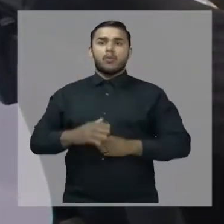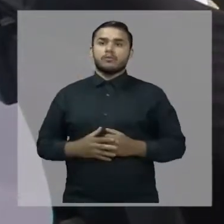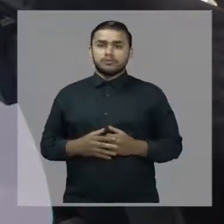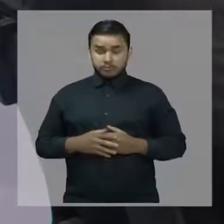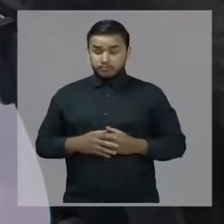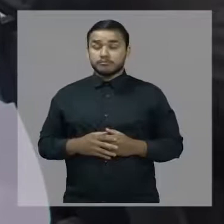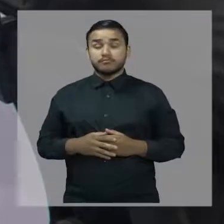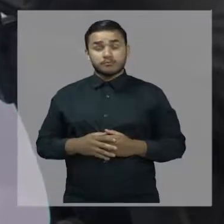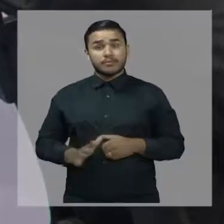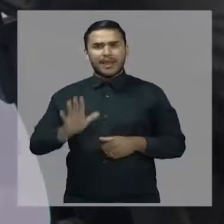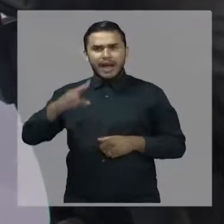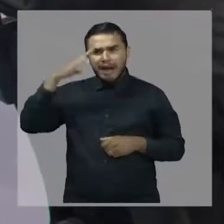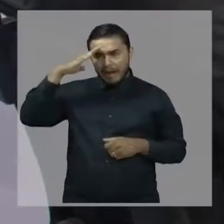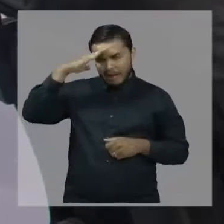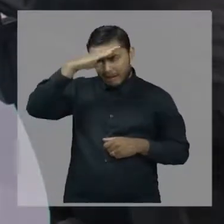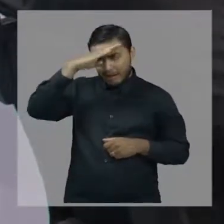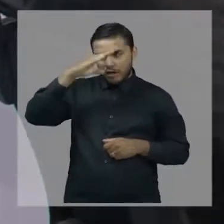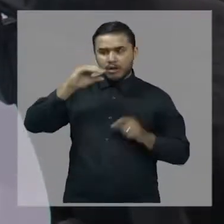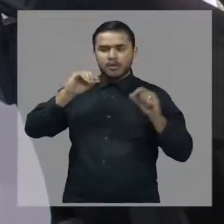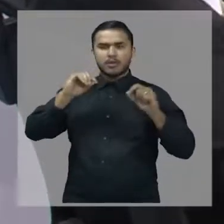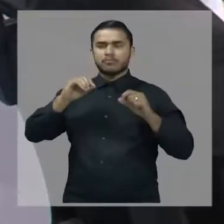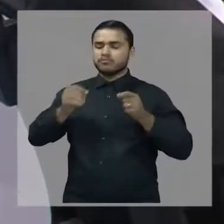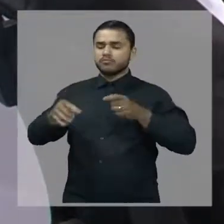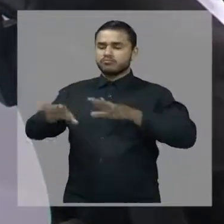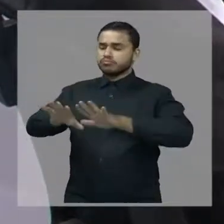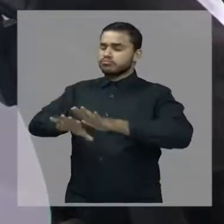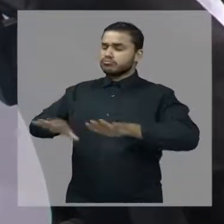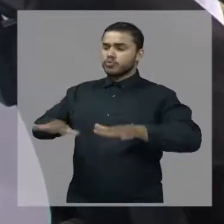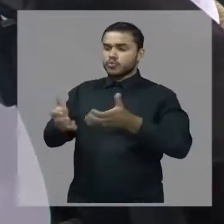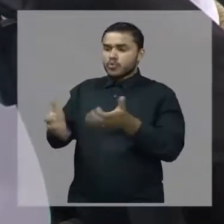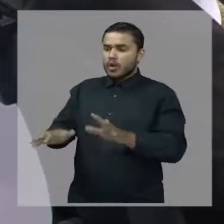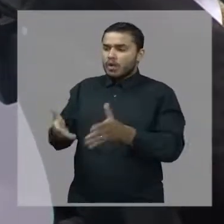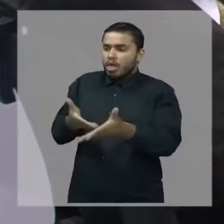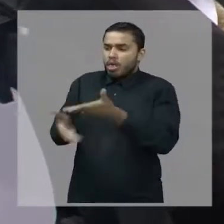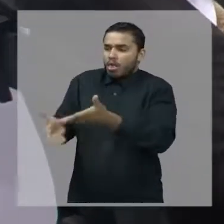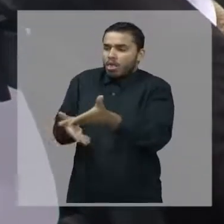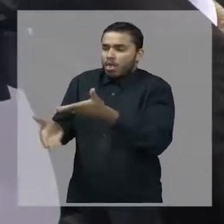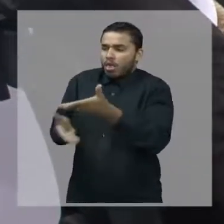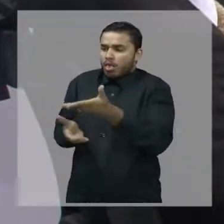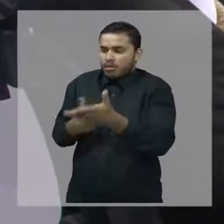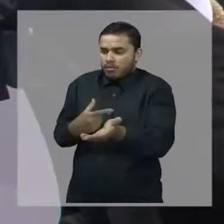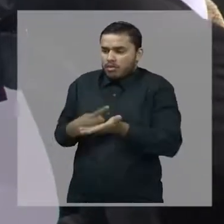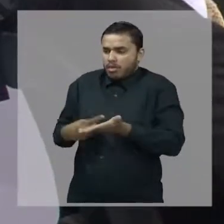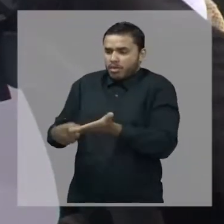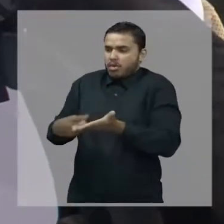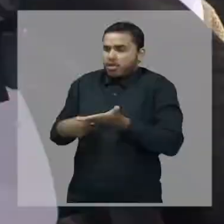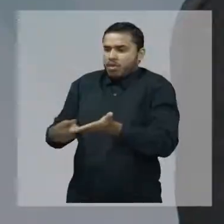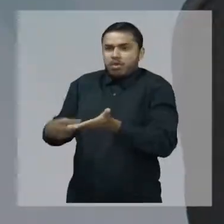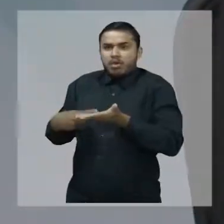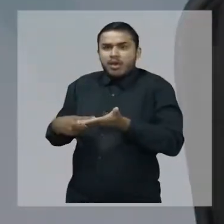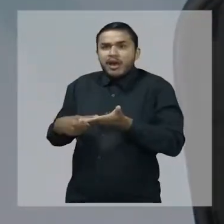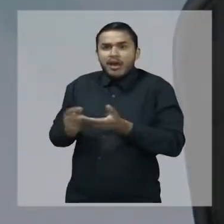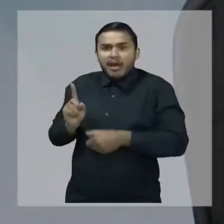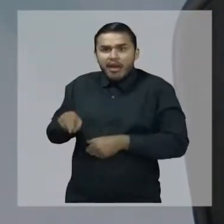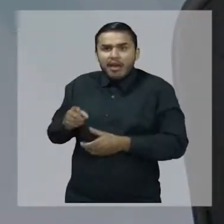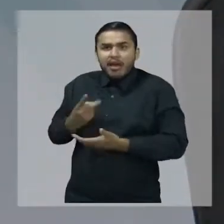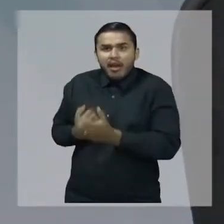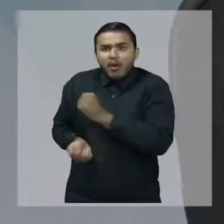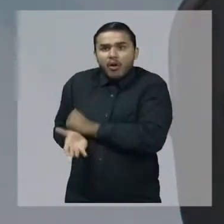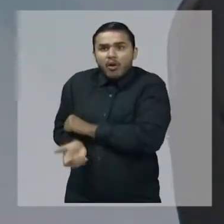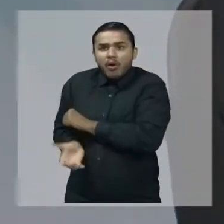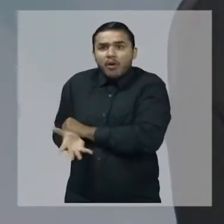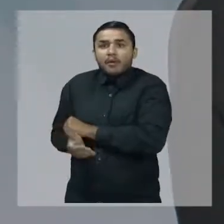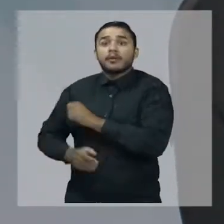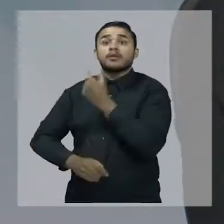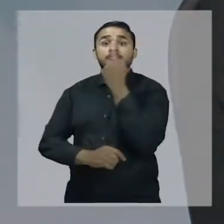O recuo do presidente gerou o protagonismo do parlamento. Por uma generosa sorte do destino, o